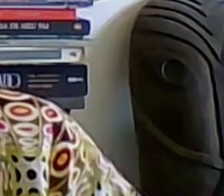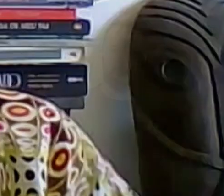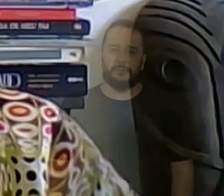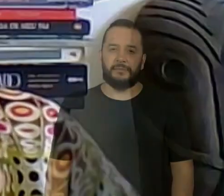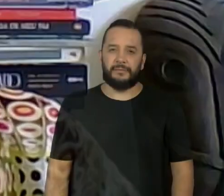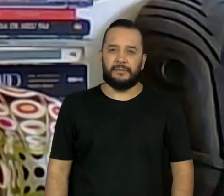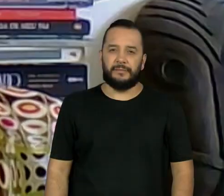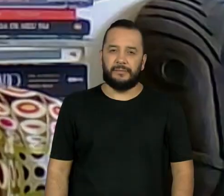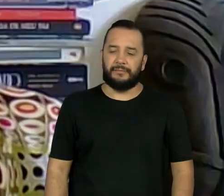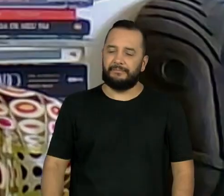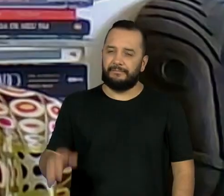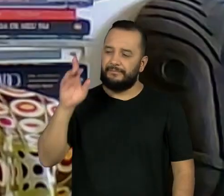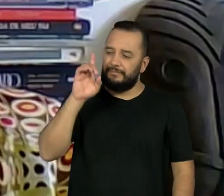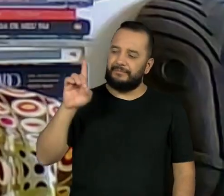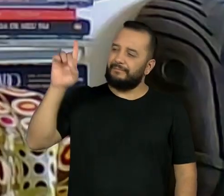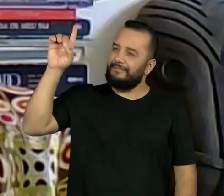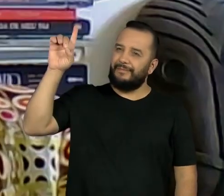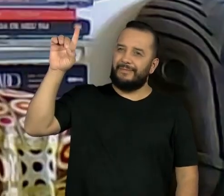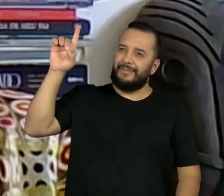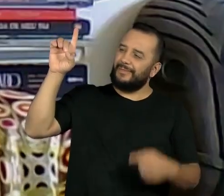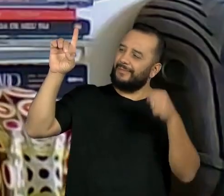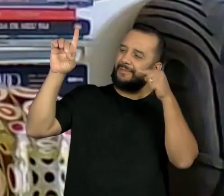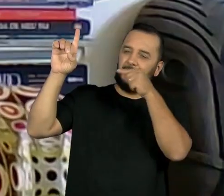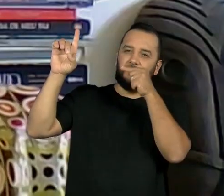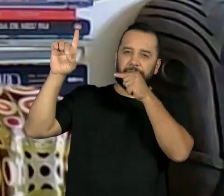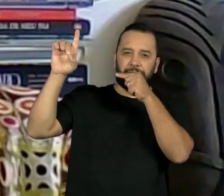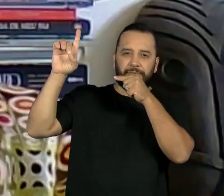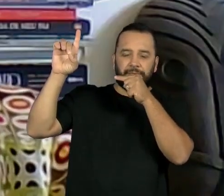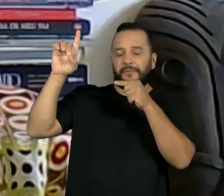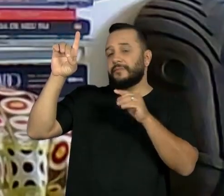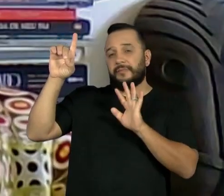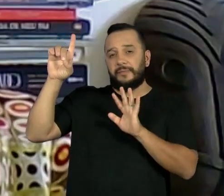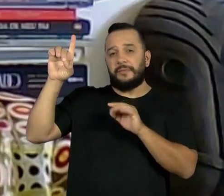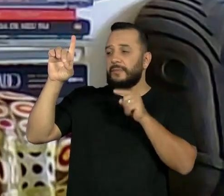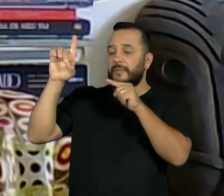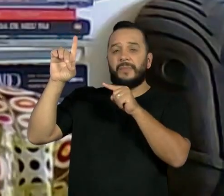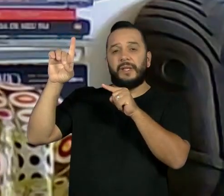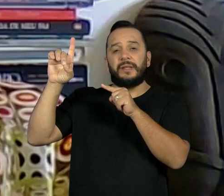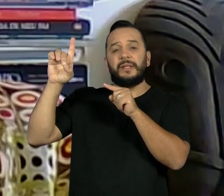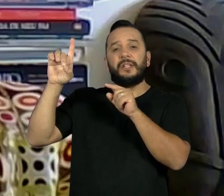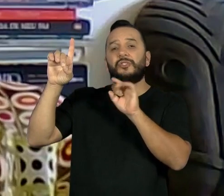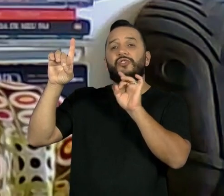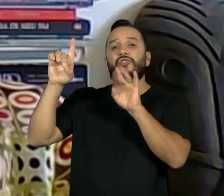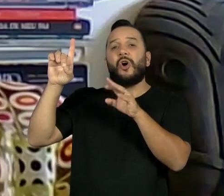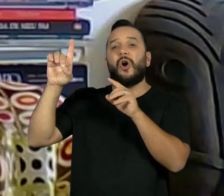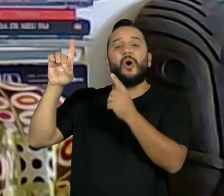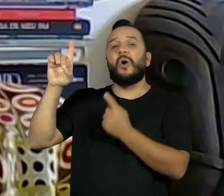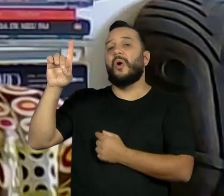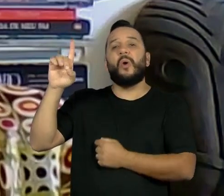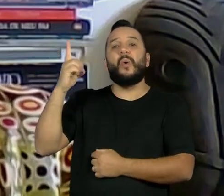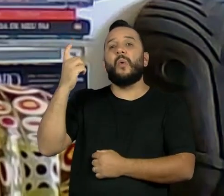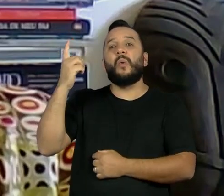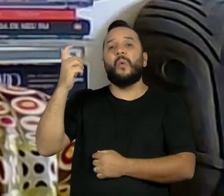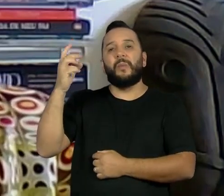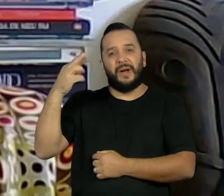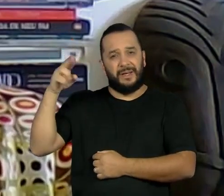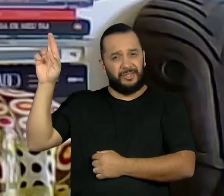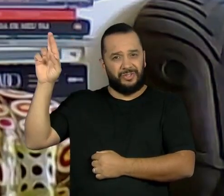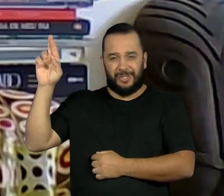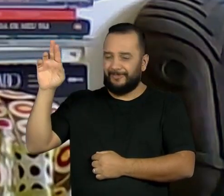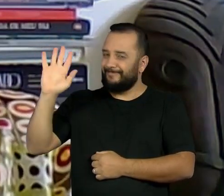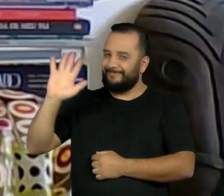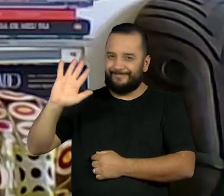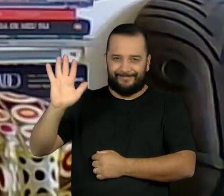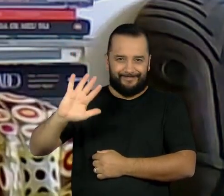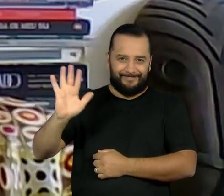Deus não é uma entidade que esteja a serviço de uma determinada religião oficial, mas